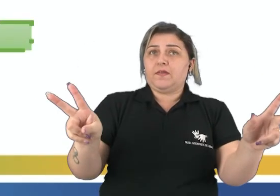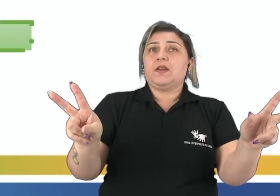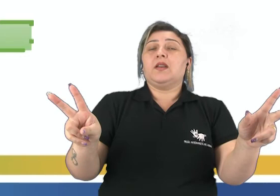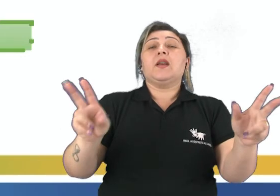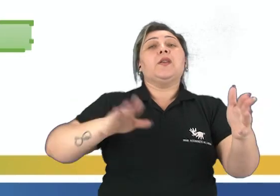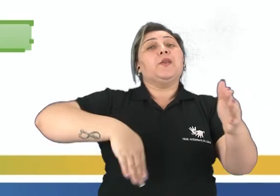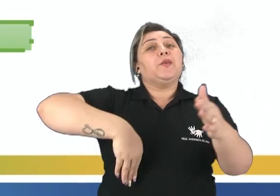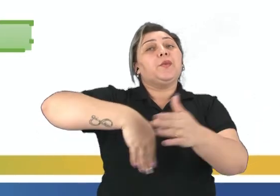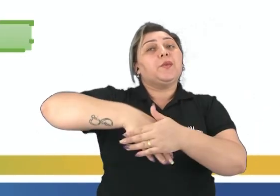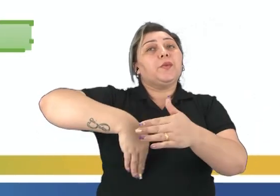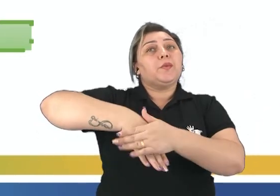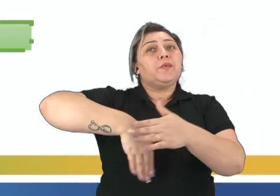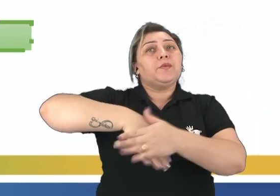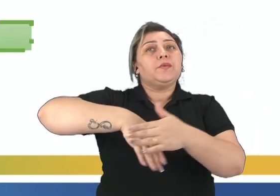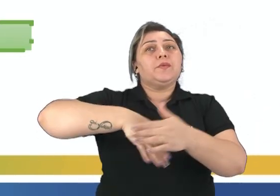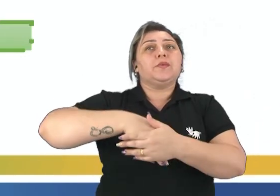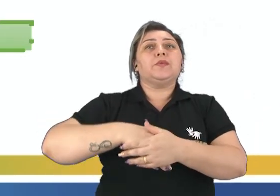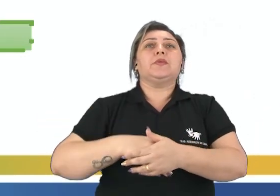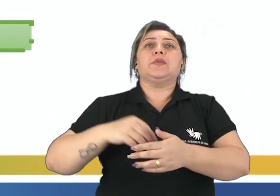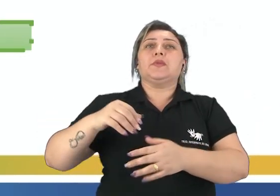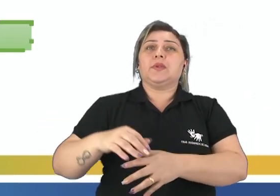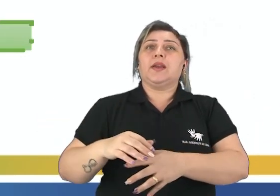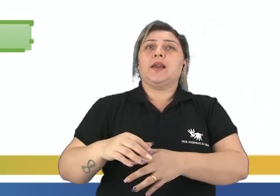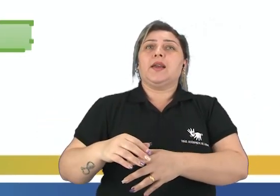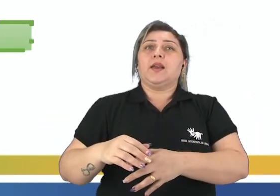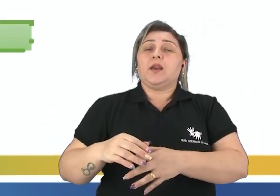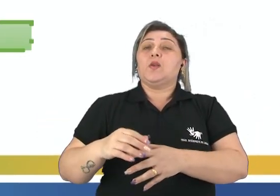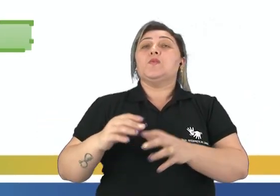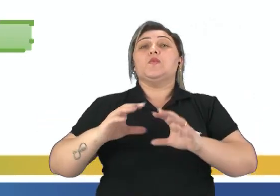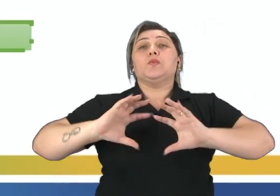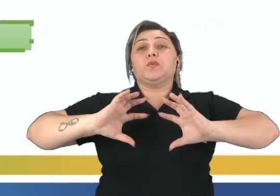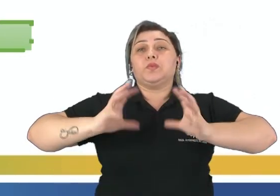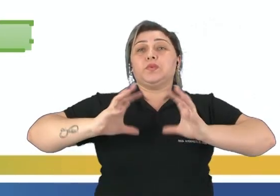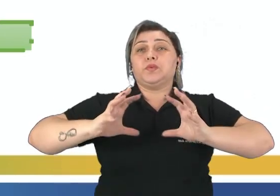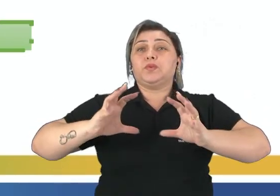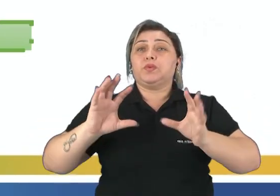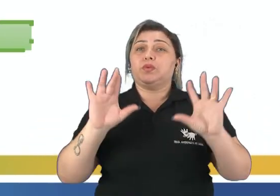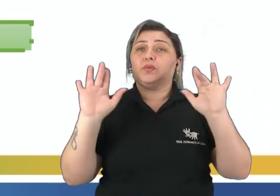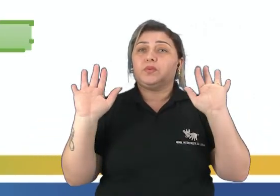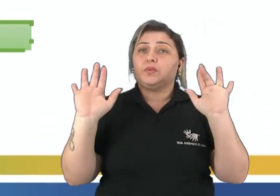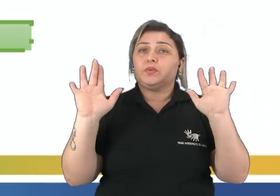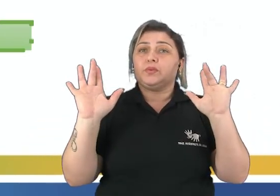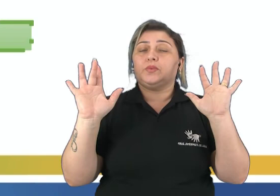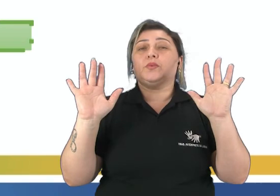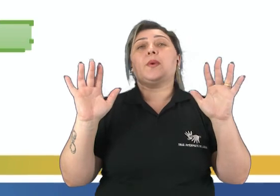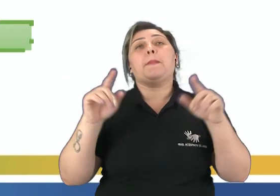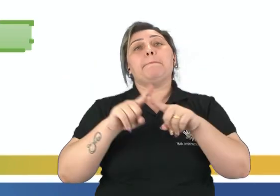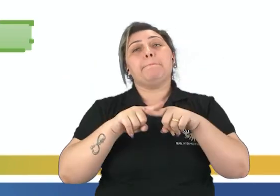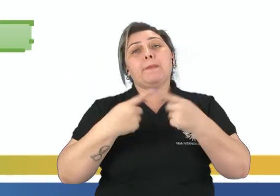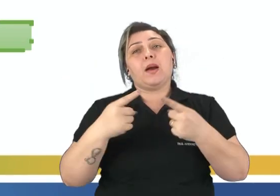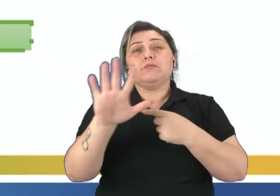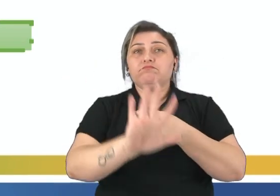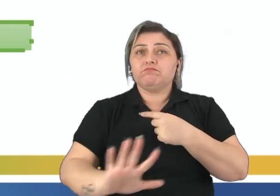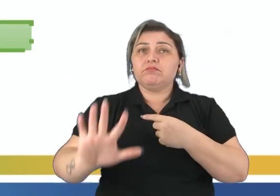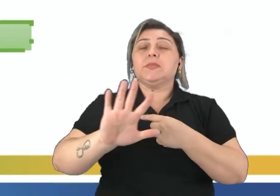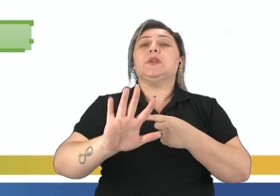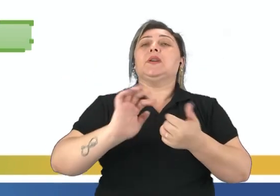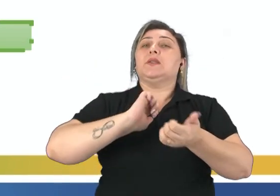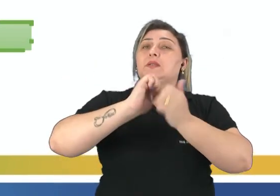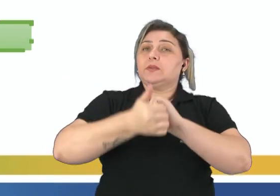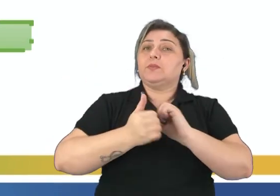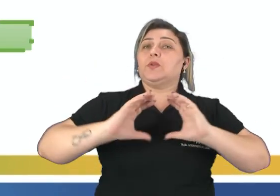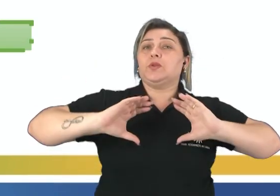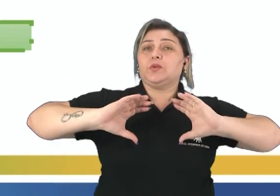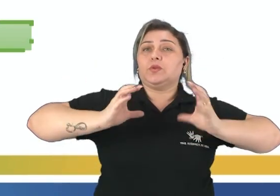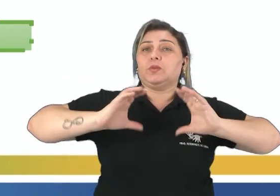handebol. A grande diferença entre o futebol e o handebol é que o handebol é jogado com as mãos, mas em geral é um esporte com